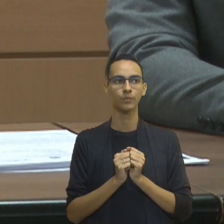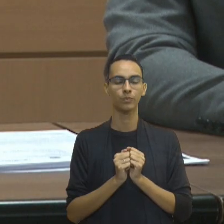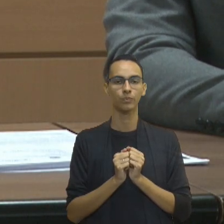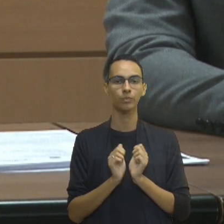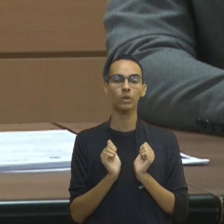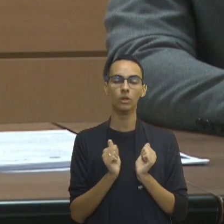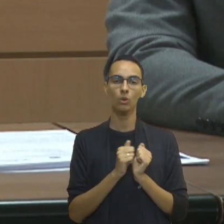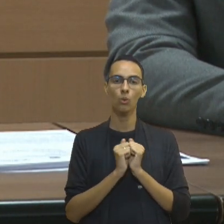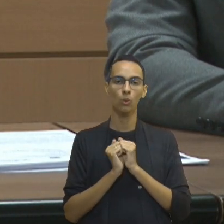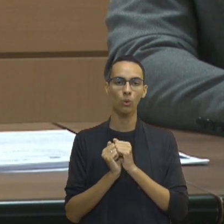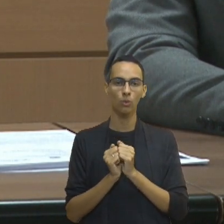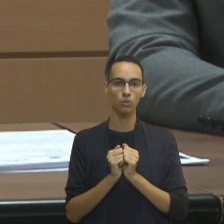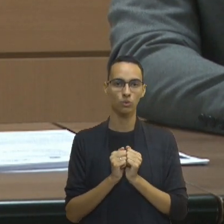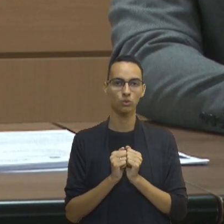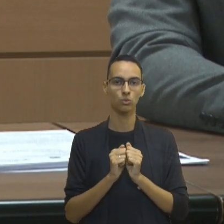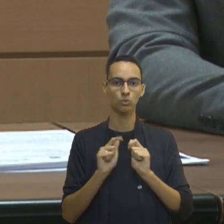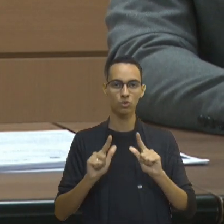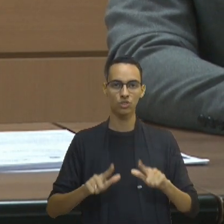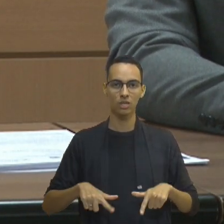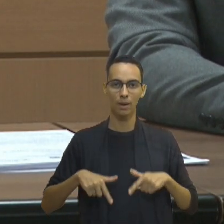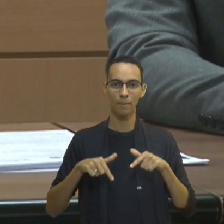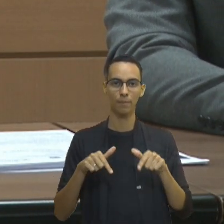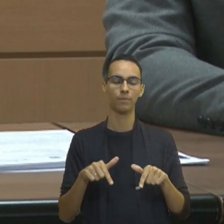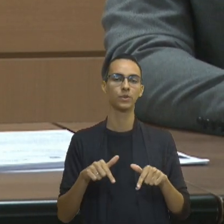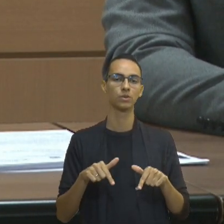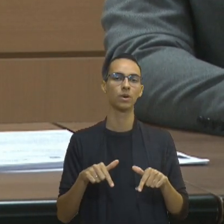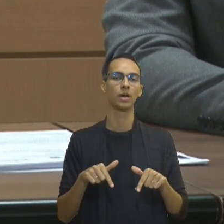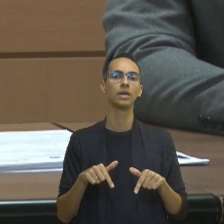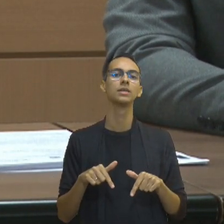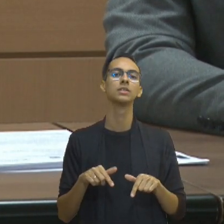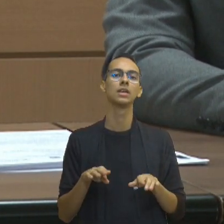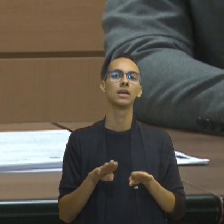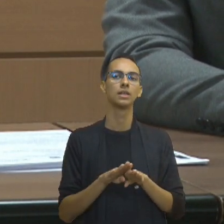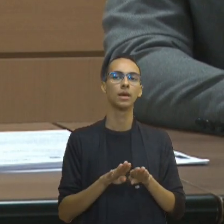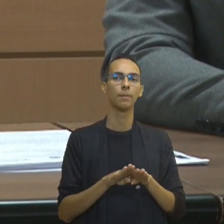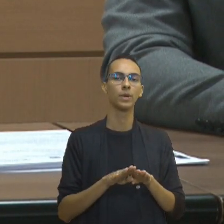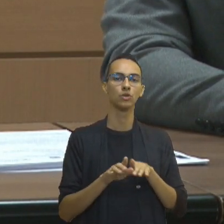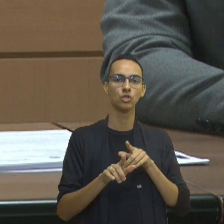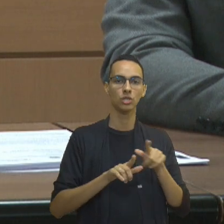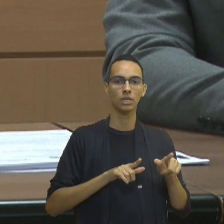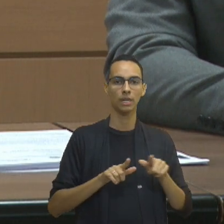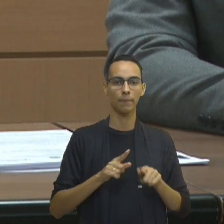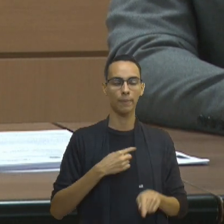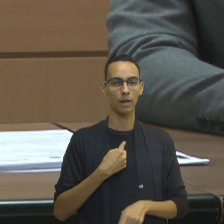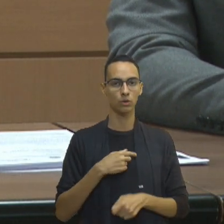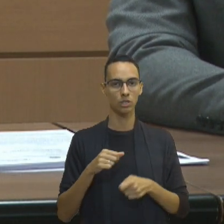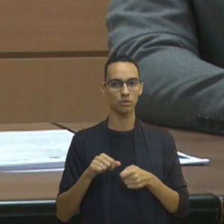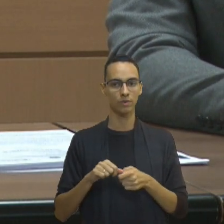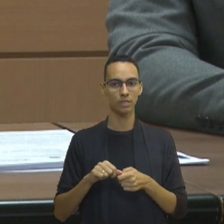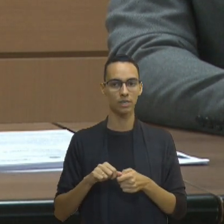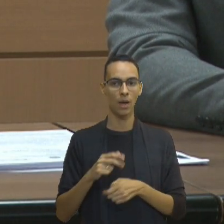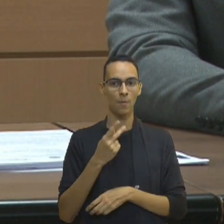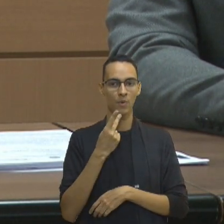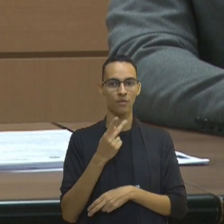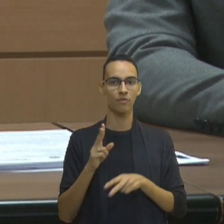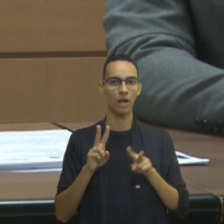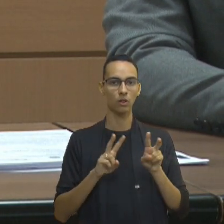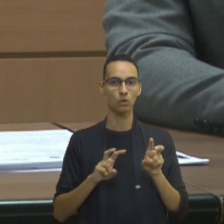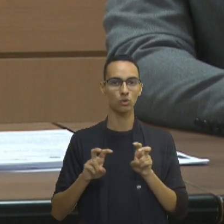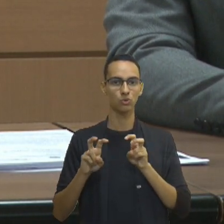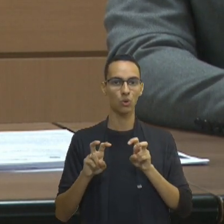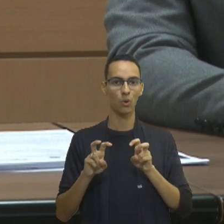Eu falo de um conjunto de ações e medidas que estão sendo tomadas. Falo em centenas de